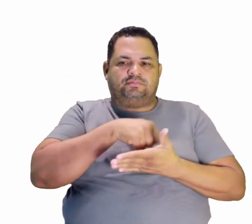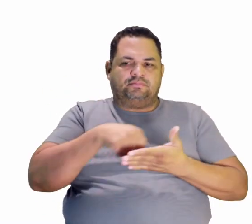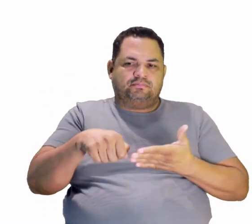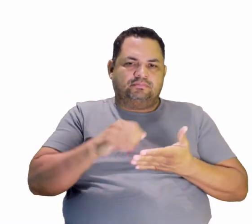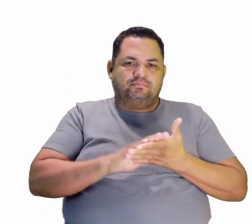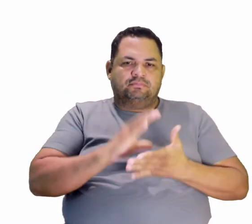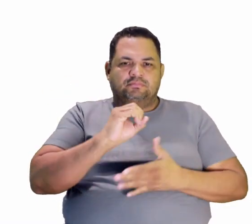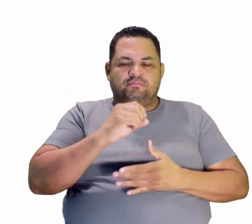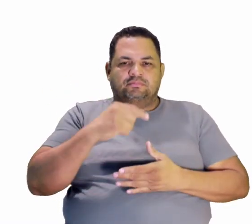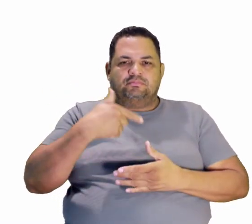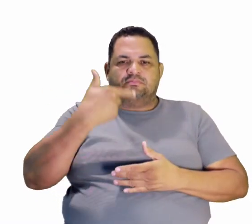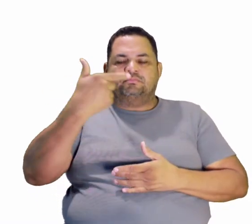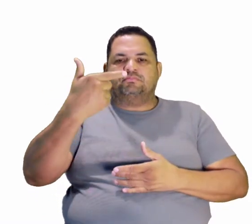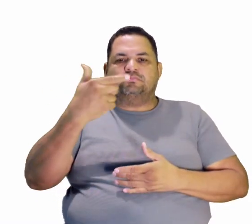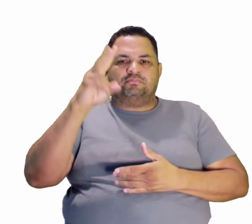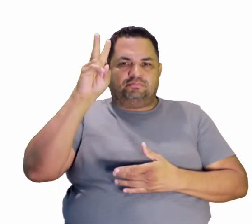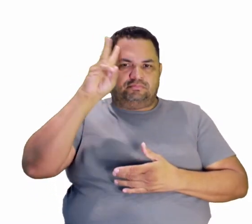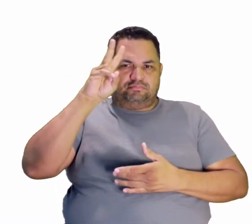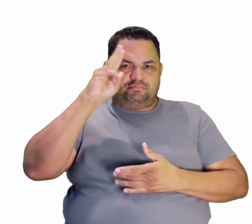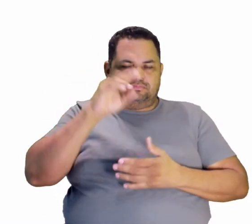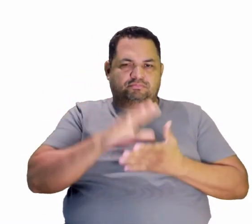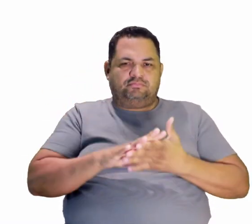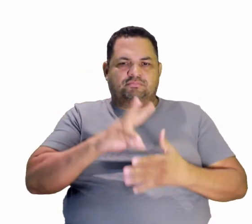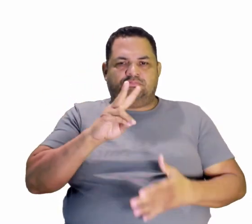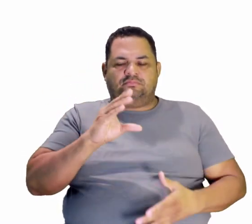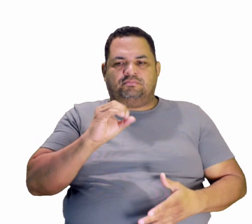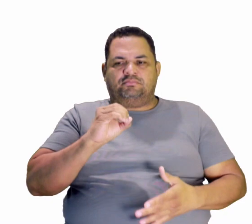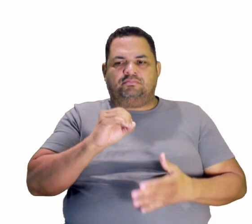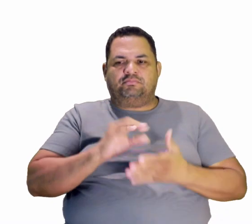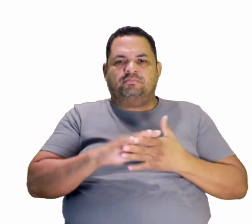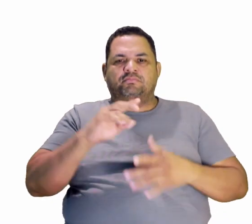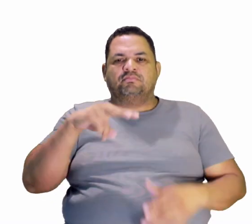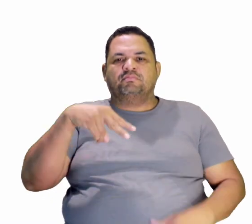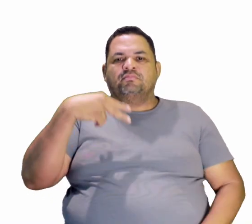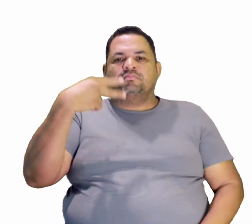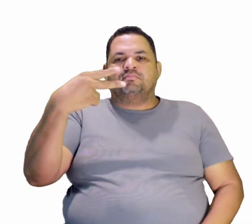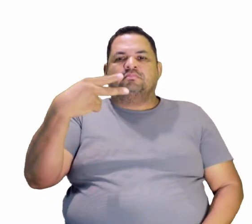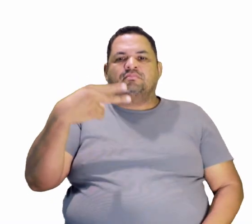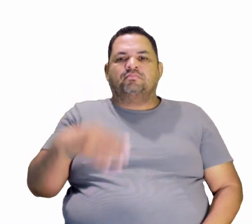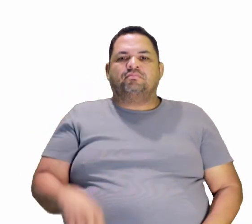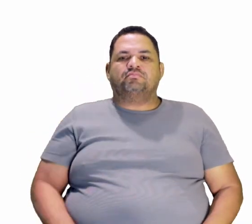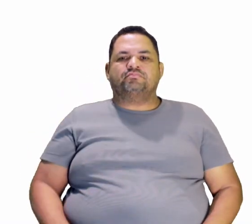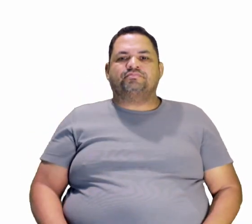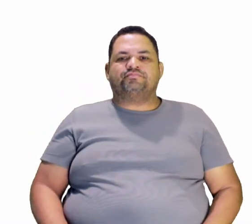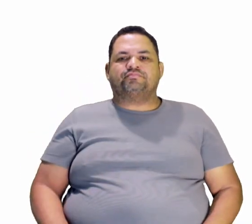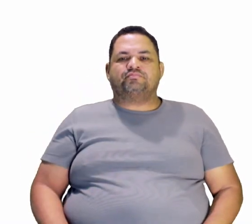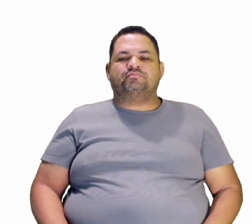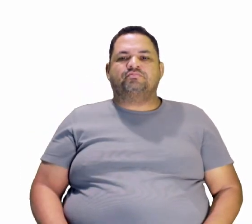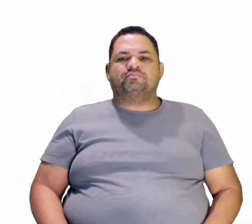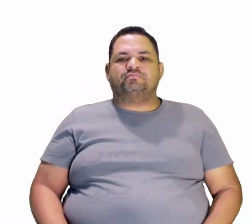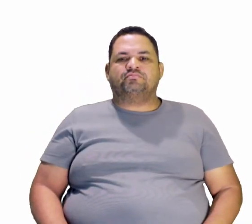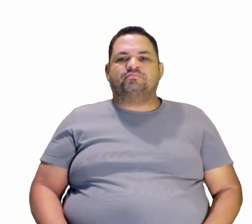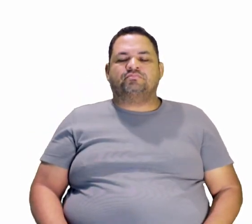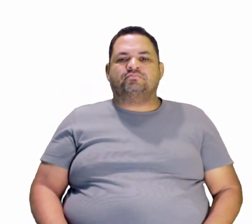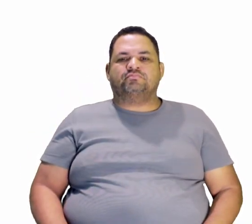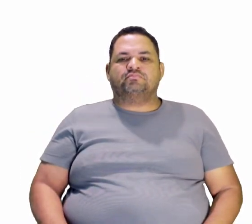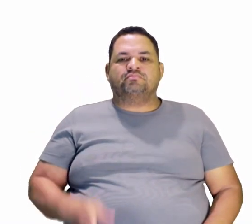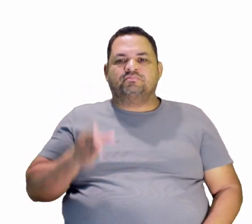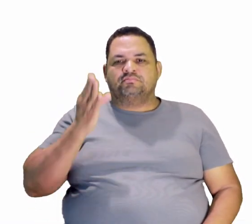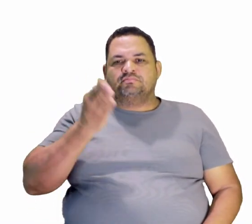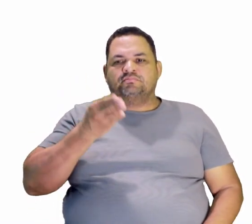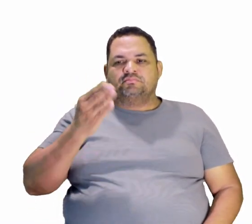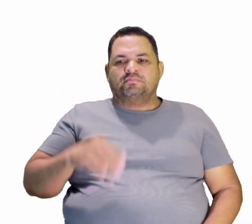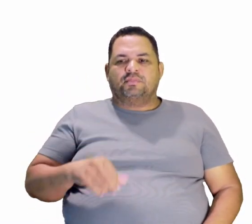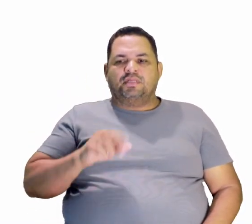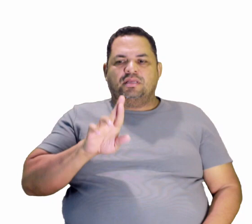ao quadrado. Lembrando que isso aqui, como é V0 ao quadrado, elevando ao quadrado ajuda, porque raiz quadrada elevada ao quadrado é só cortar o radical,